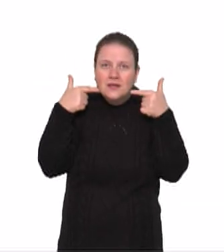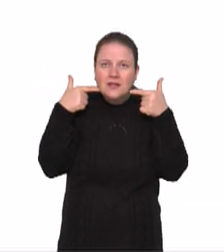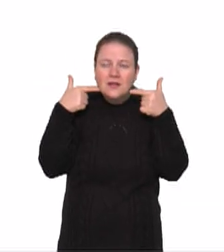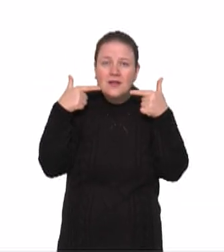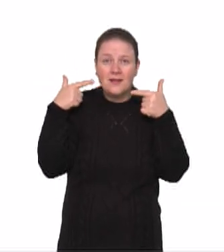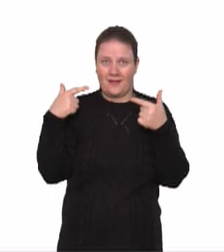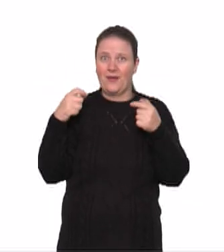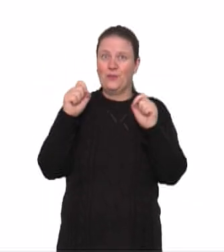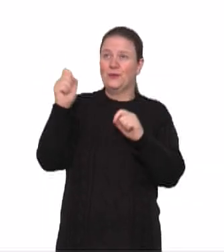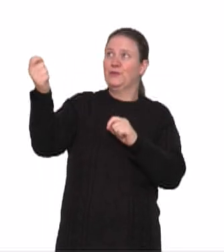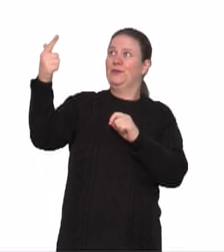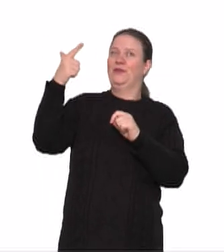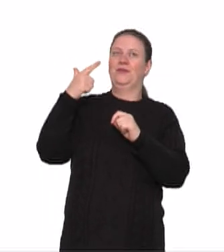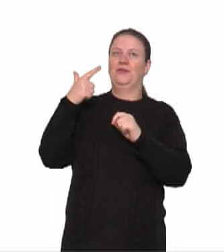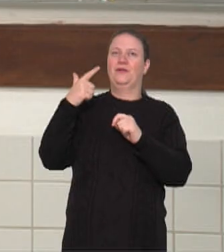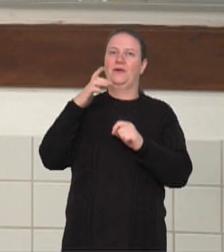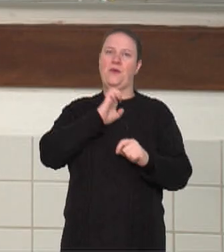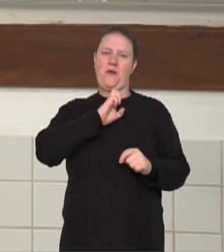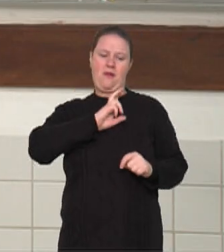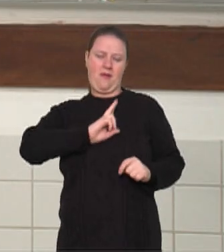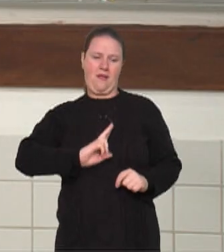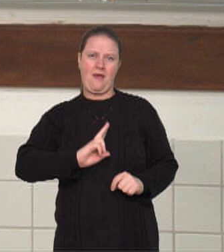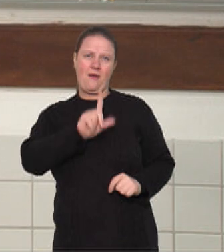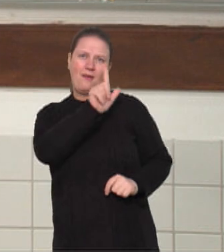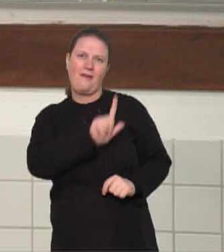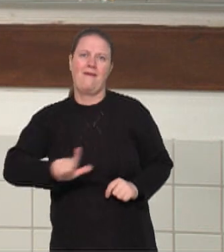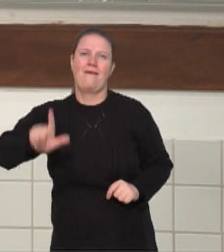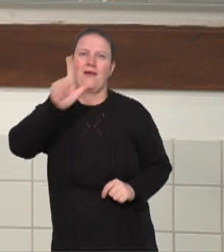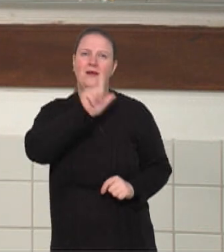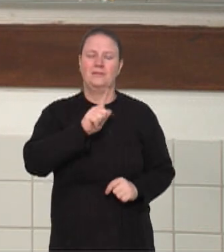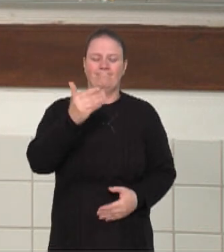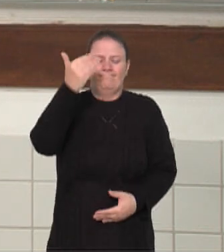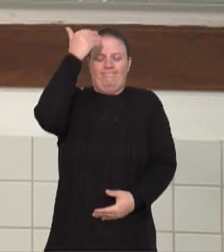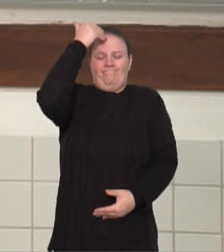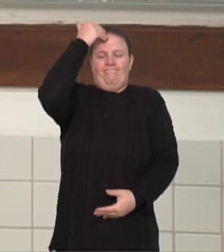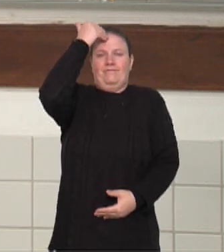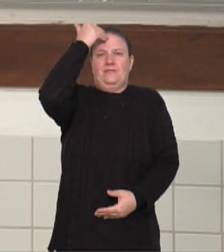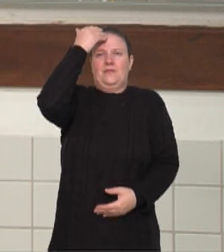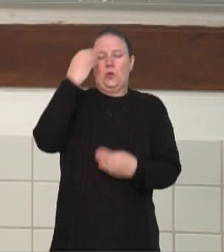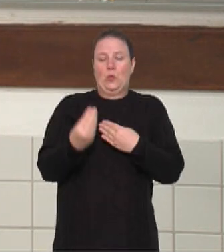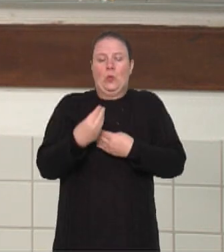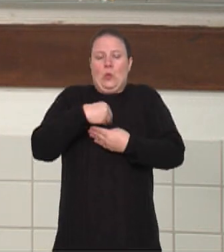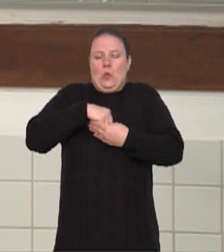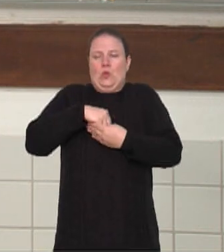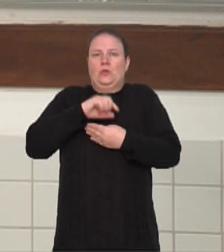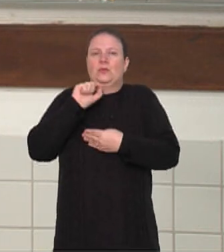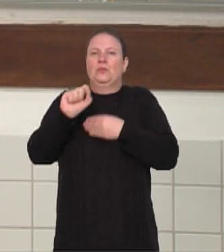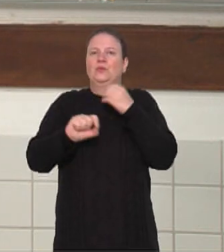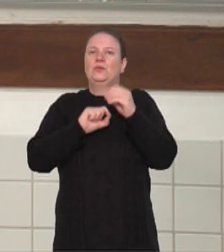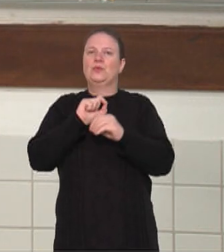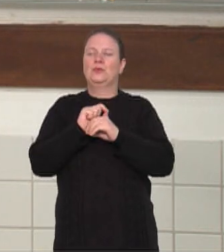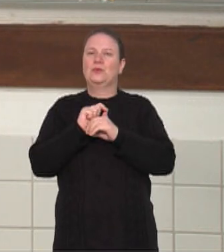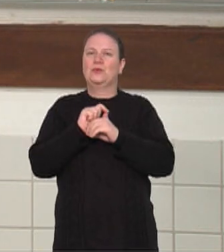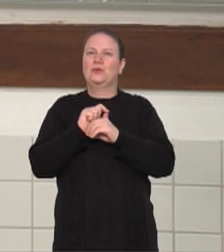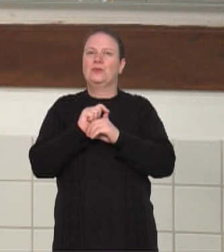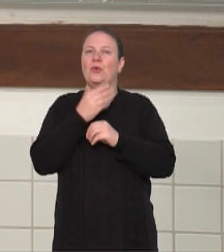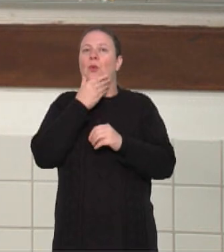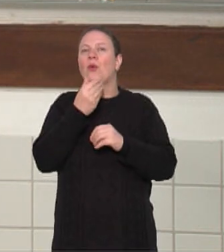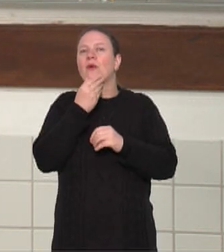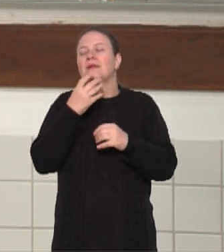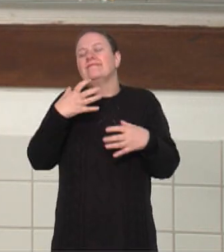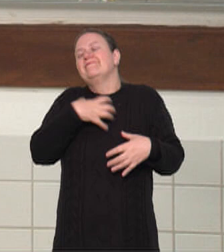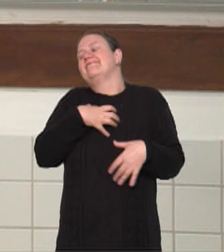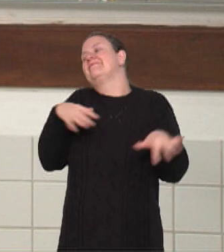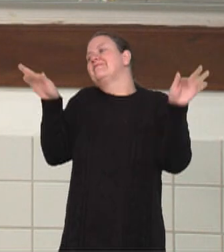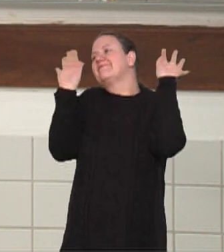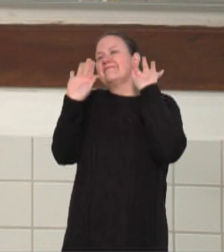porque provavelmente o eu lírico, né, o eu interior do Romeu está feliz, né,